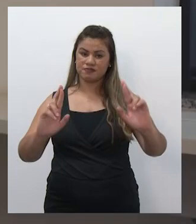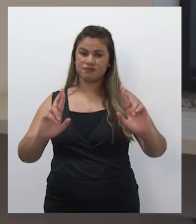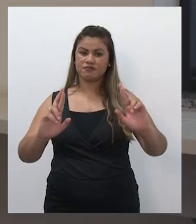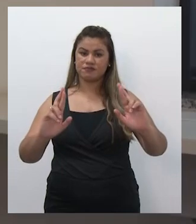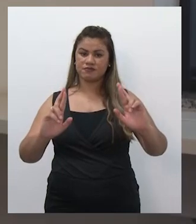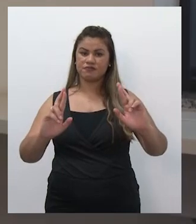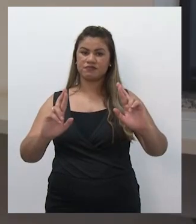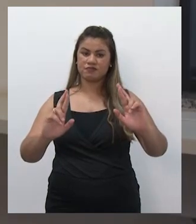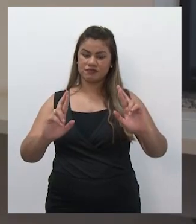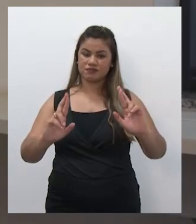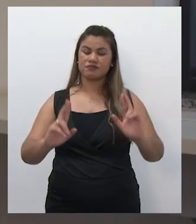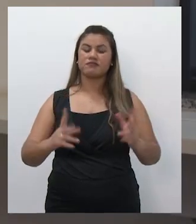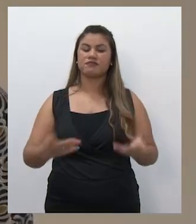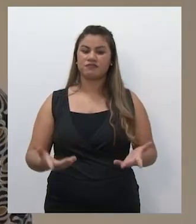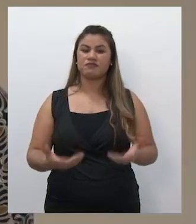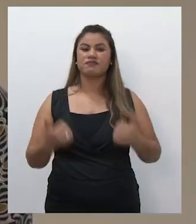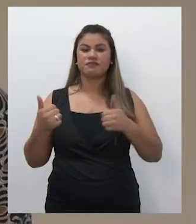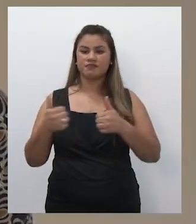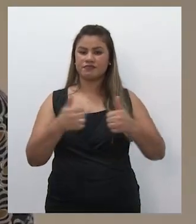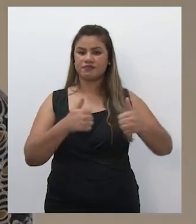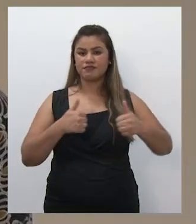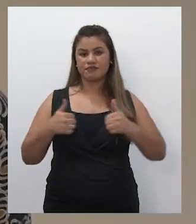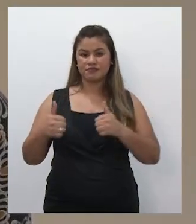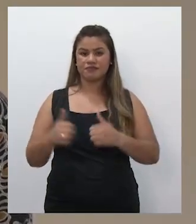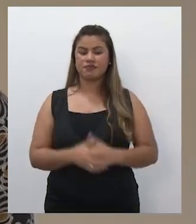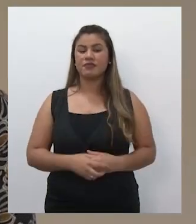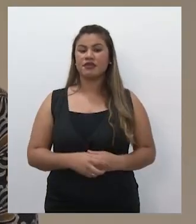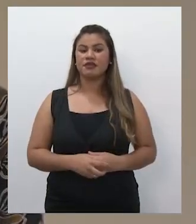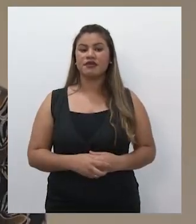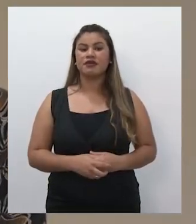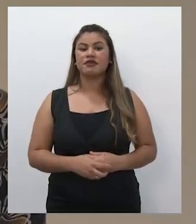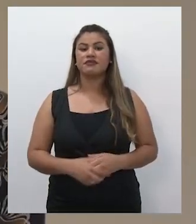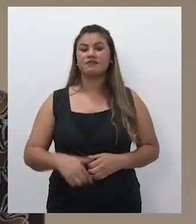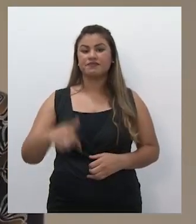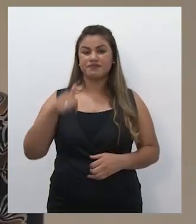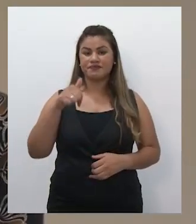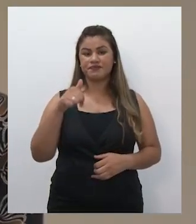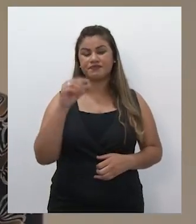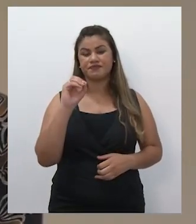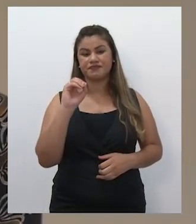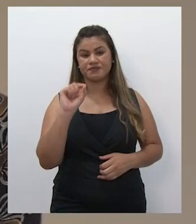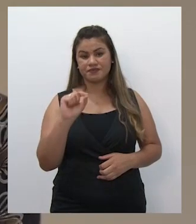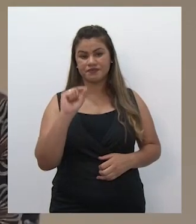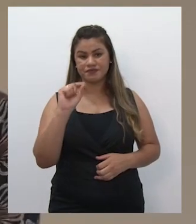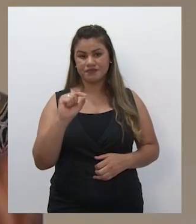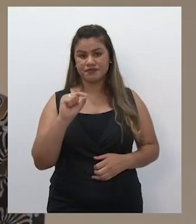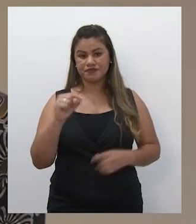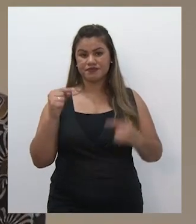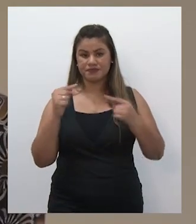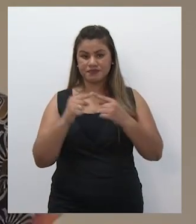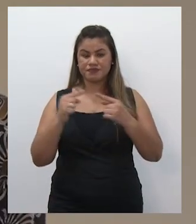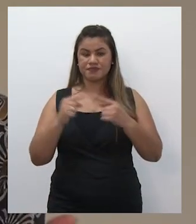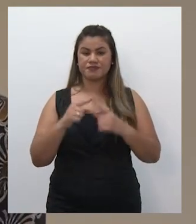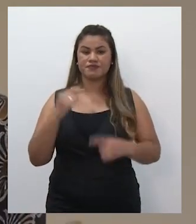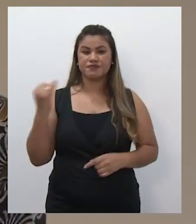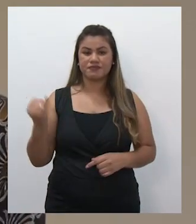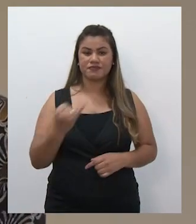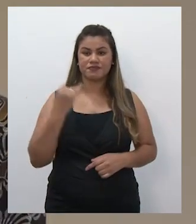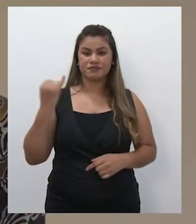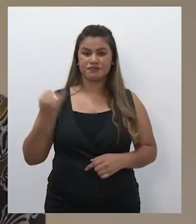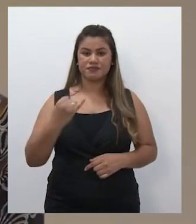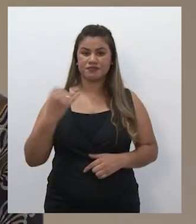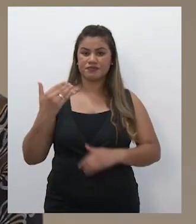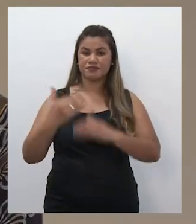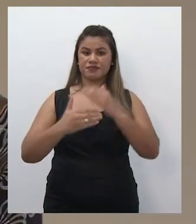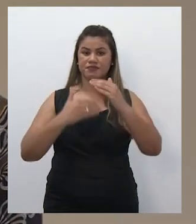seja propositiva. A sétima competência, ela diz muito da importância da gente desenvolver